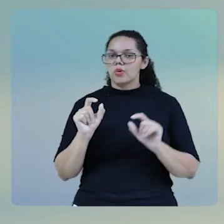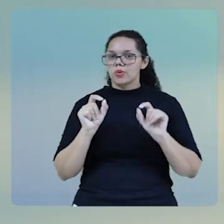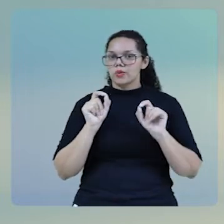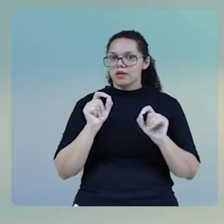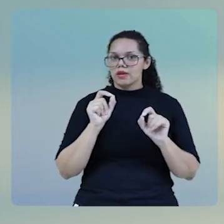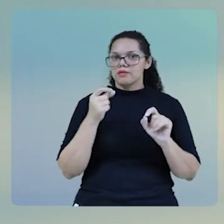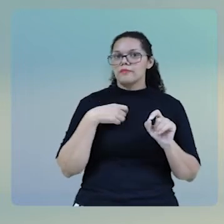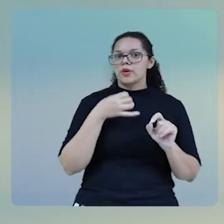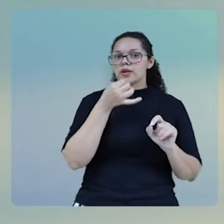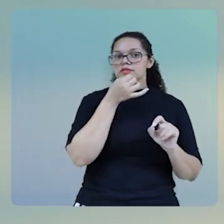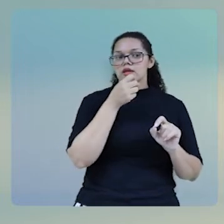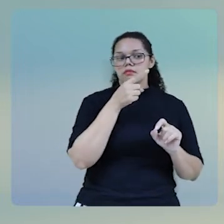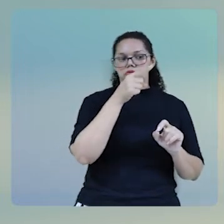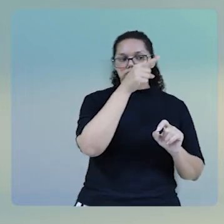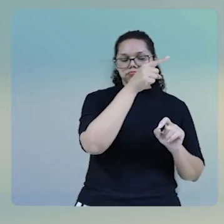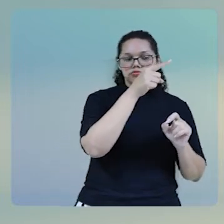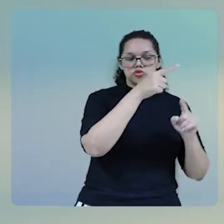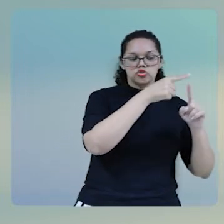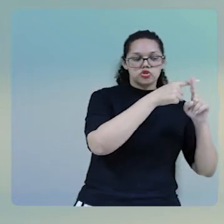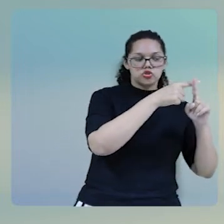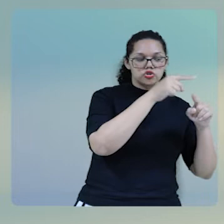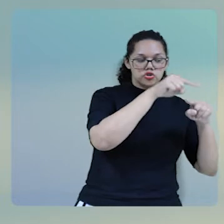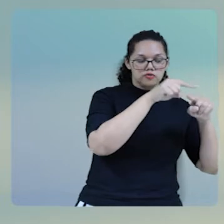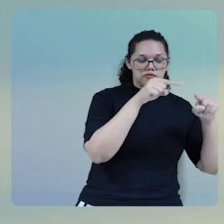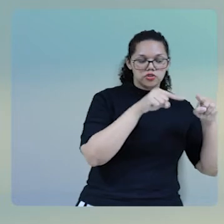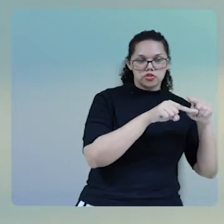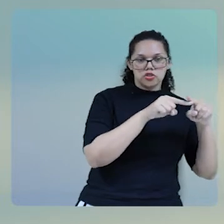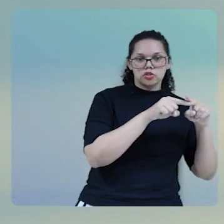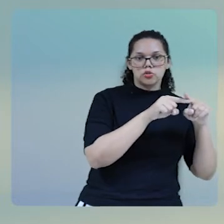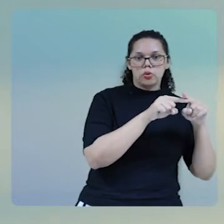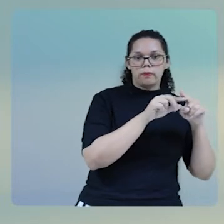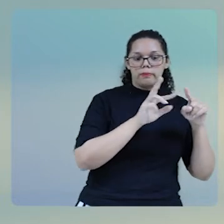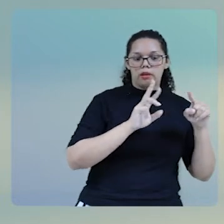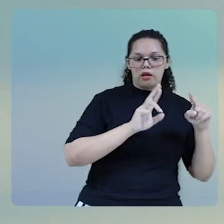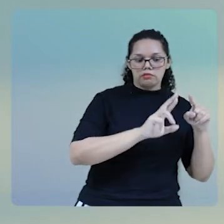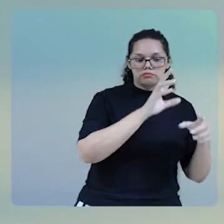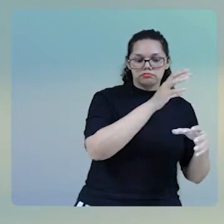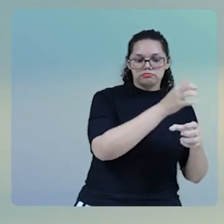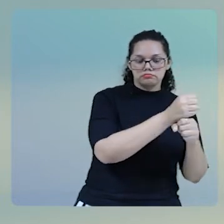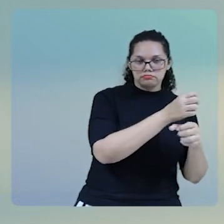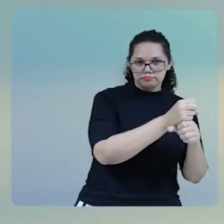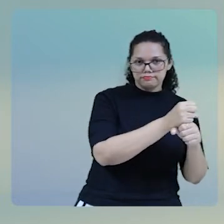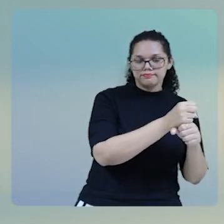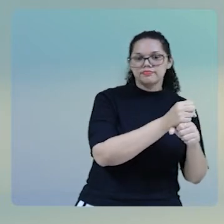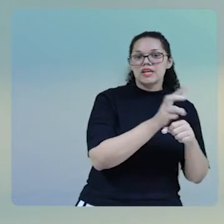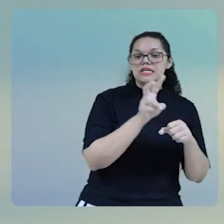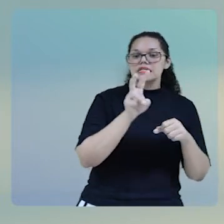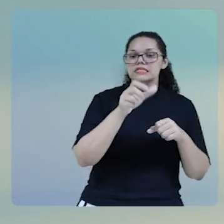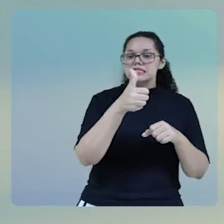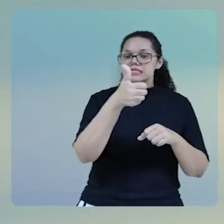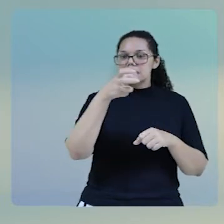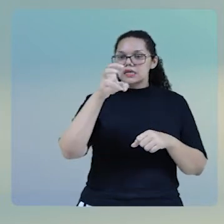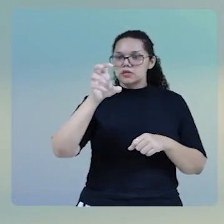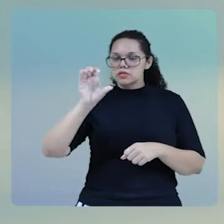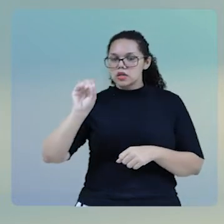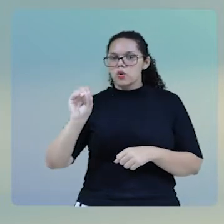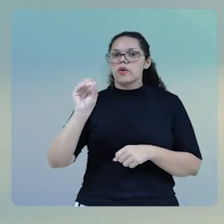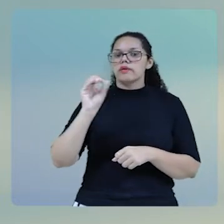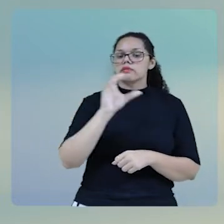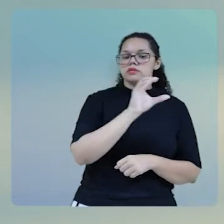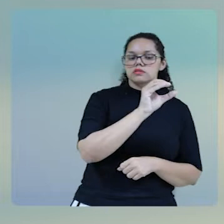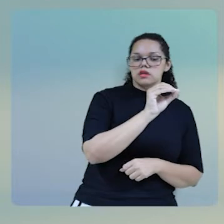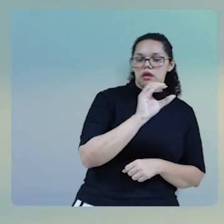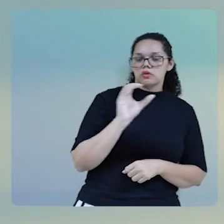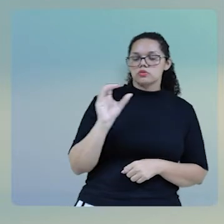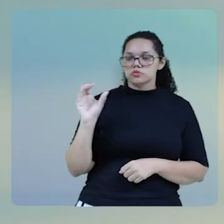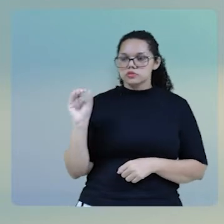dividido pela soma. Dividido pela soma, que a soma vai dar 150. Posso cortar o 0 com o 0, por 5 dá